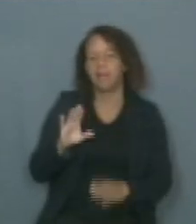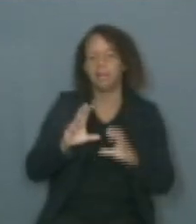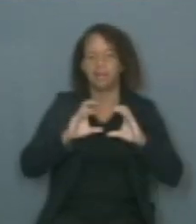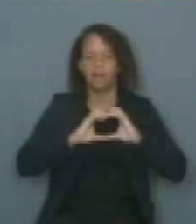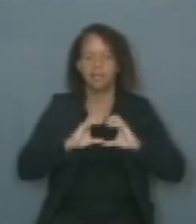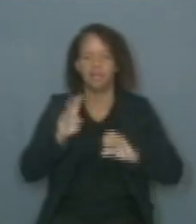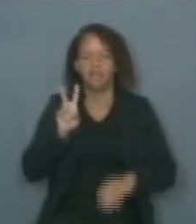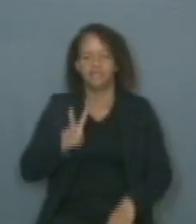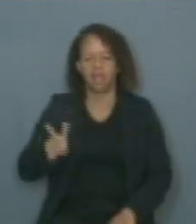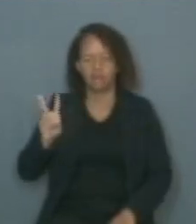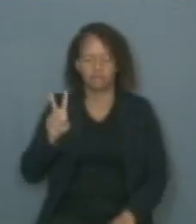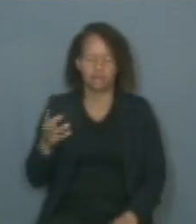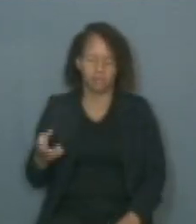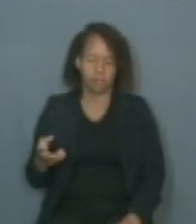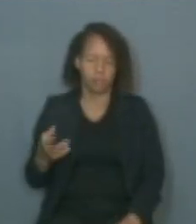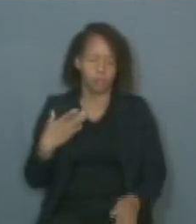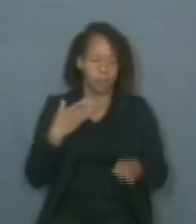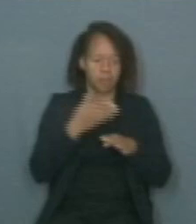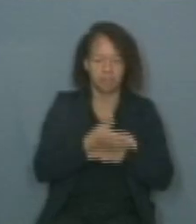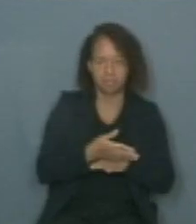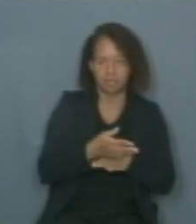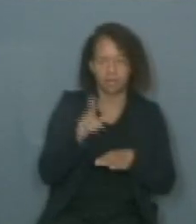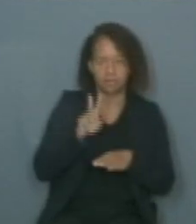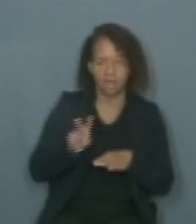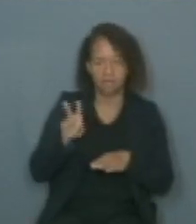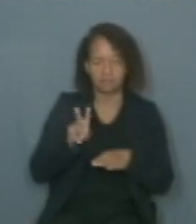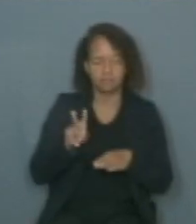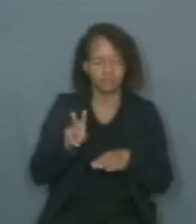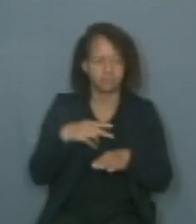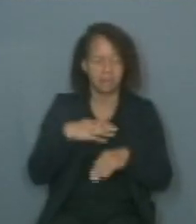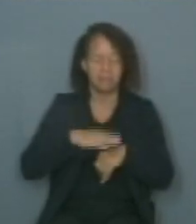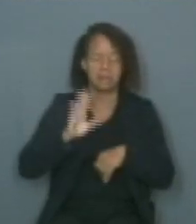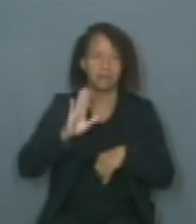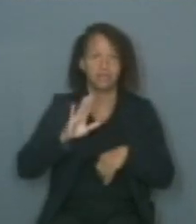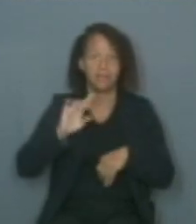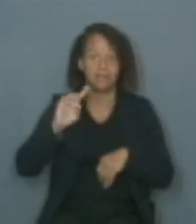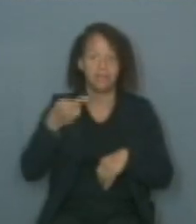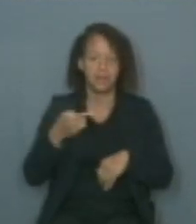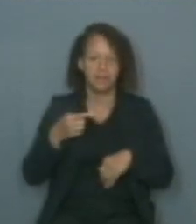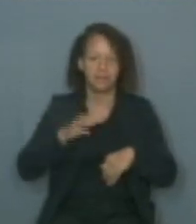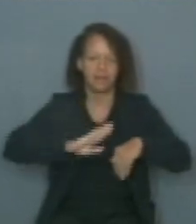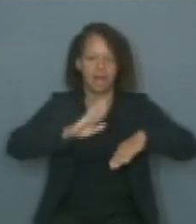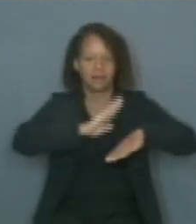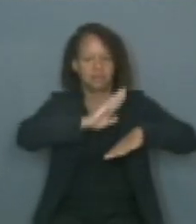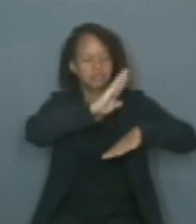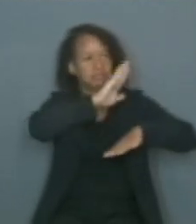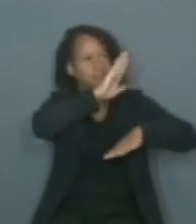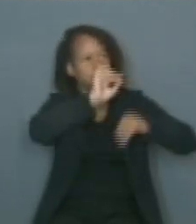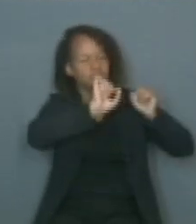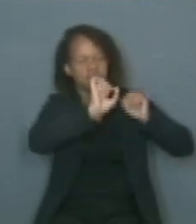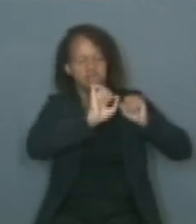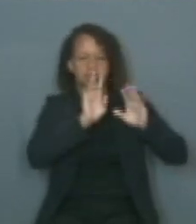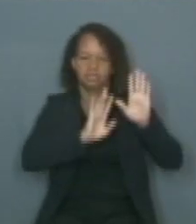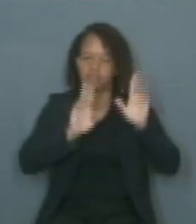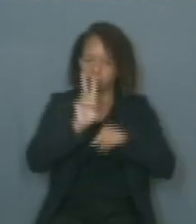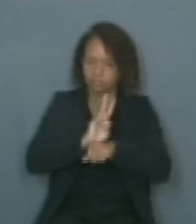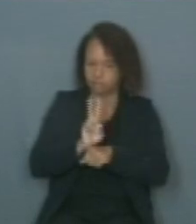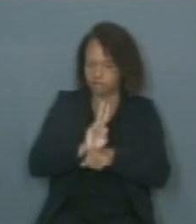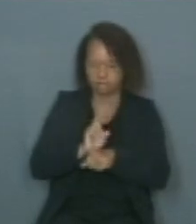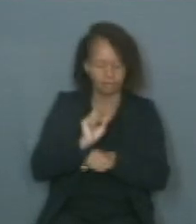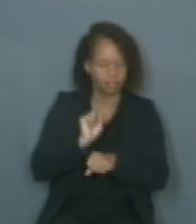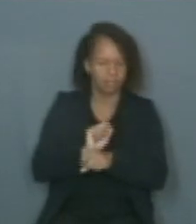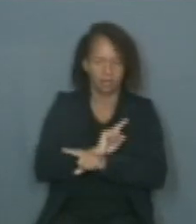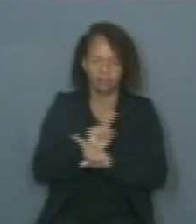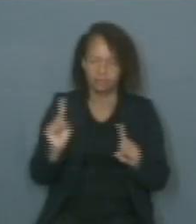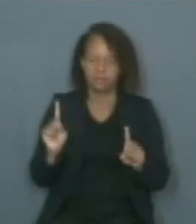Vasco. Aí quando você entra na Guabiraba, entra no Vasco, você vê que tem mais 1000 barreiras para fazer. Então tenha cuidado, a fiscalização não vai parar.